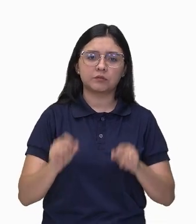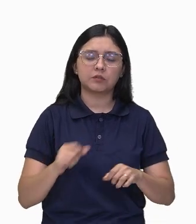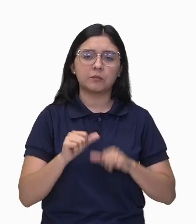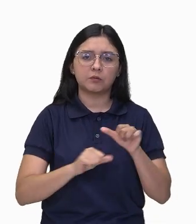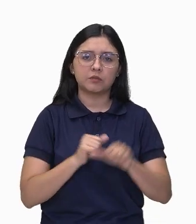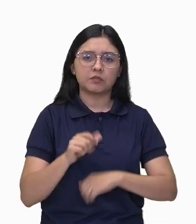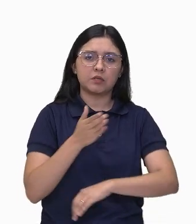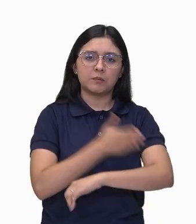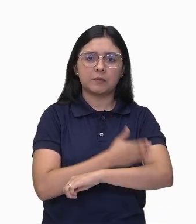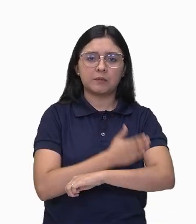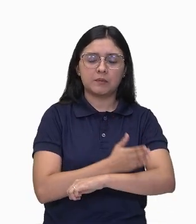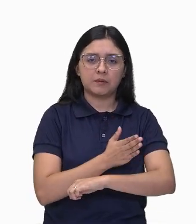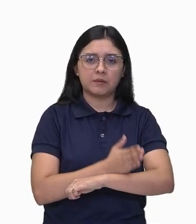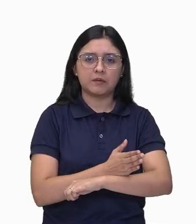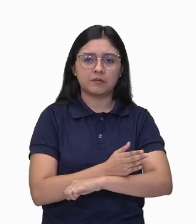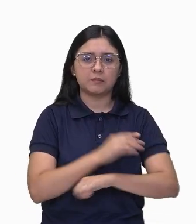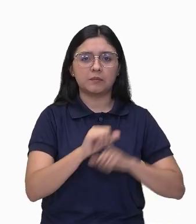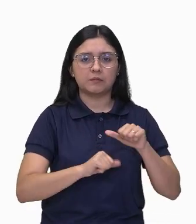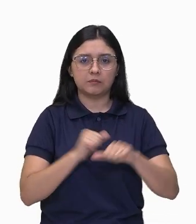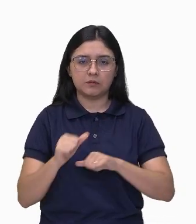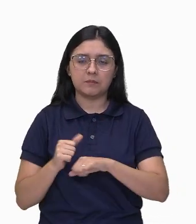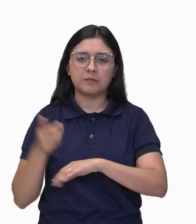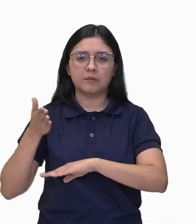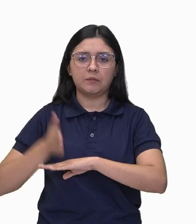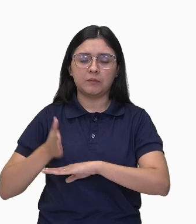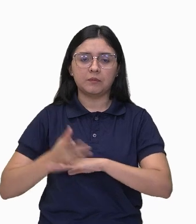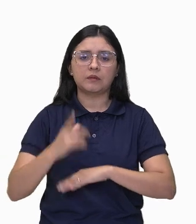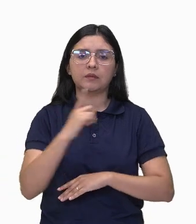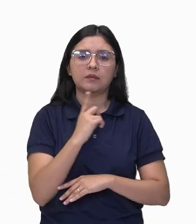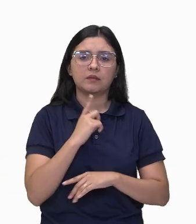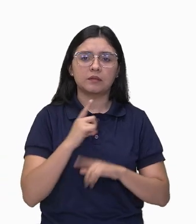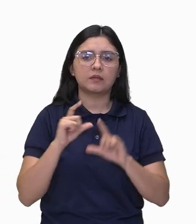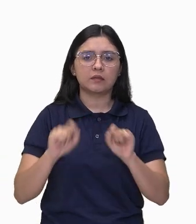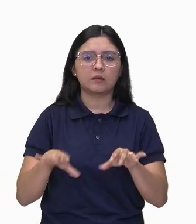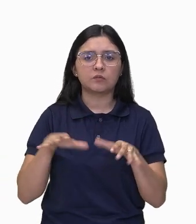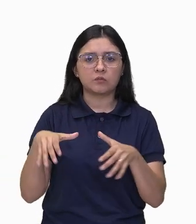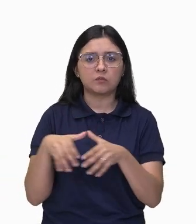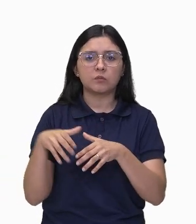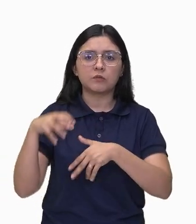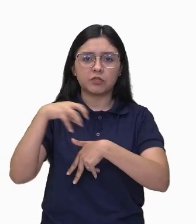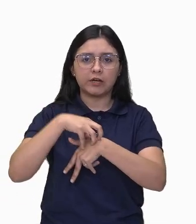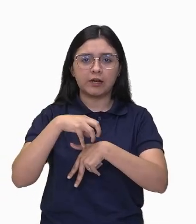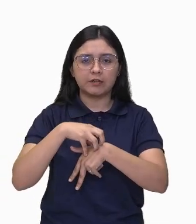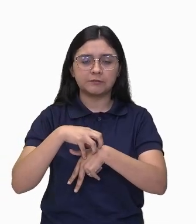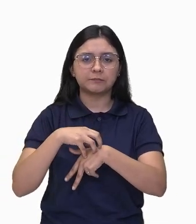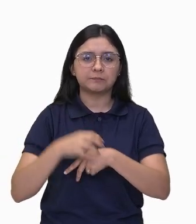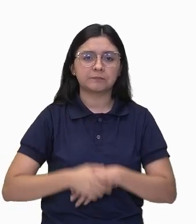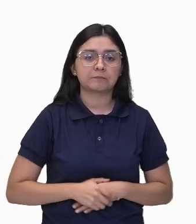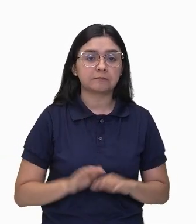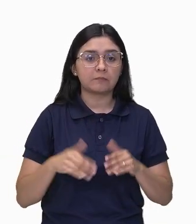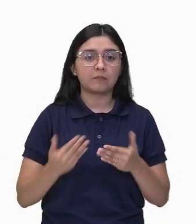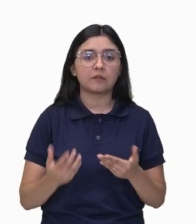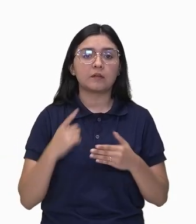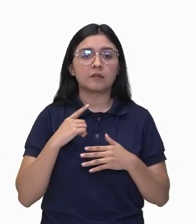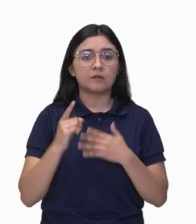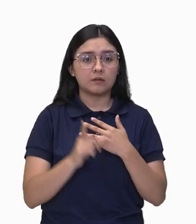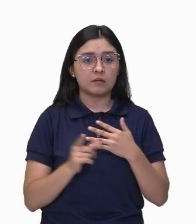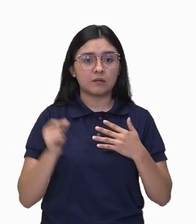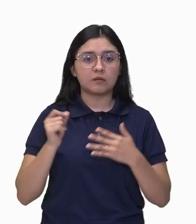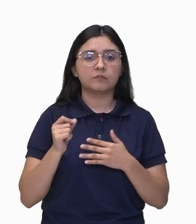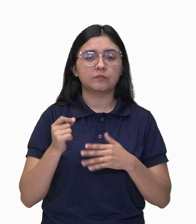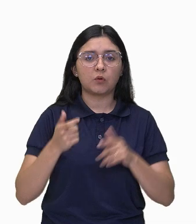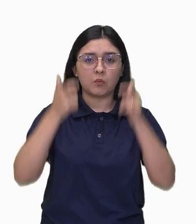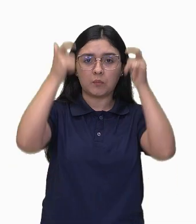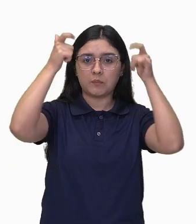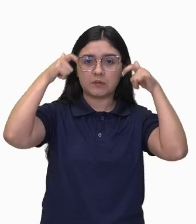Média para a formação do mundo moderno, nós temos cortes de reis. Então, essa obra, O Príncipe, era